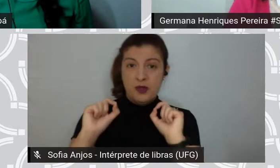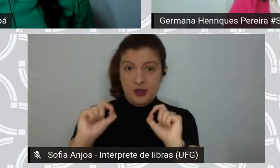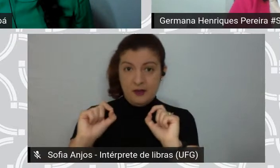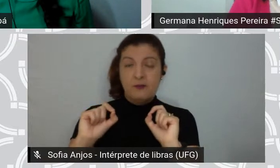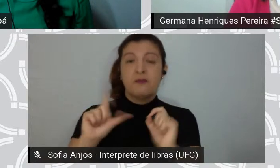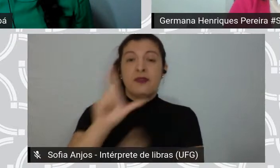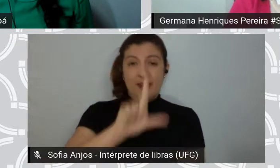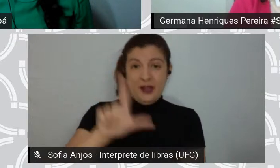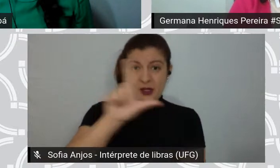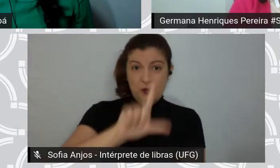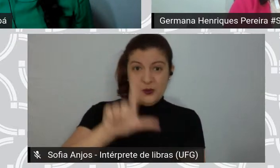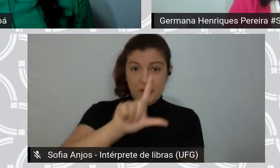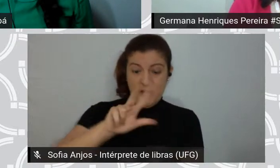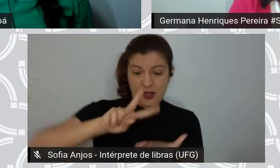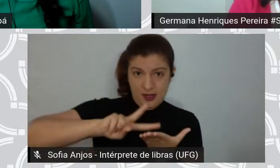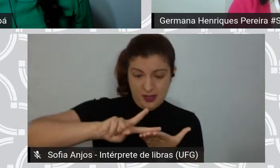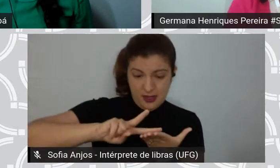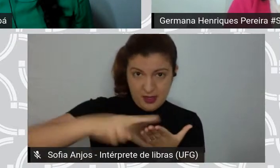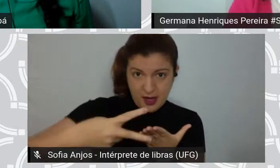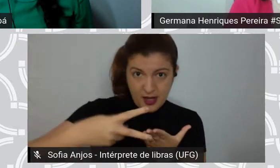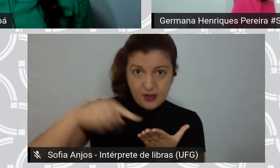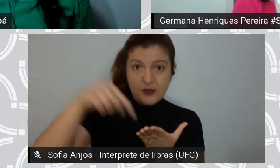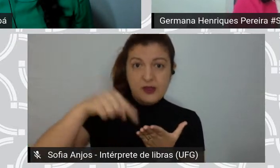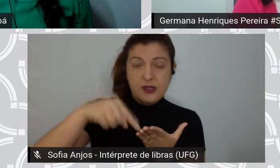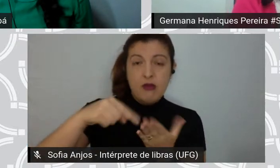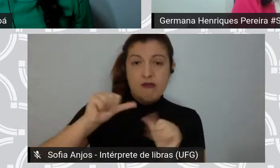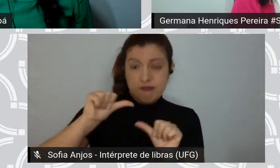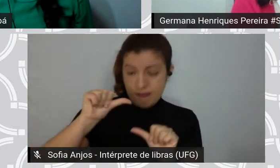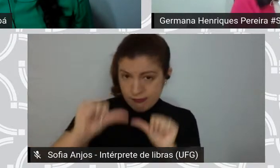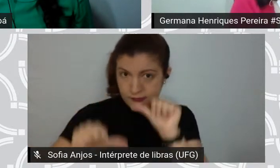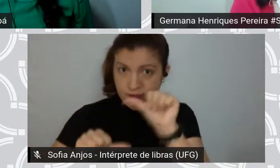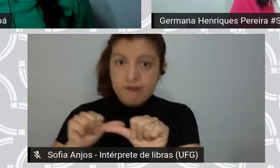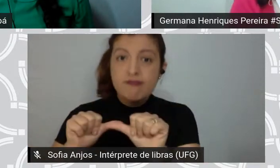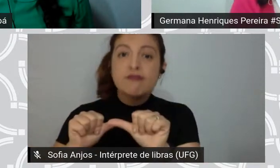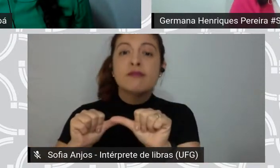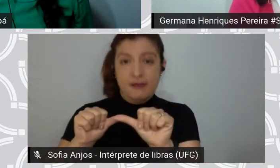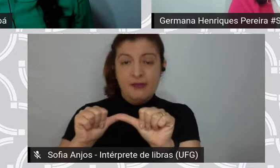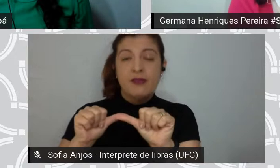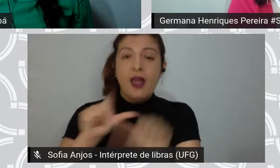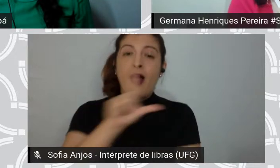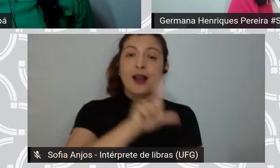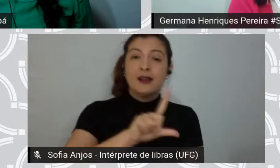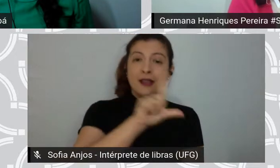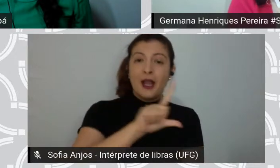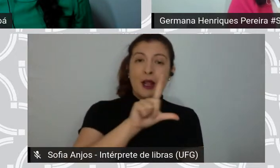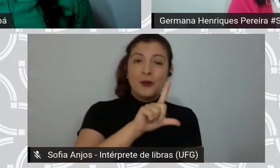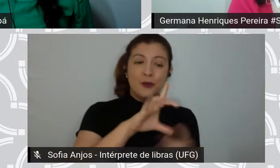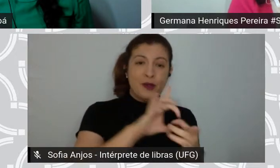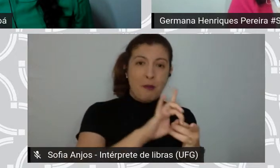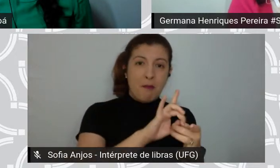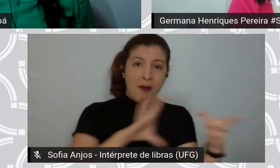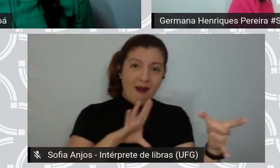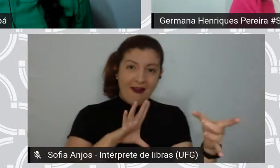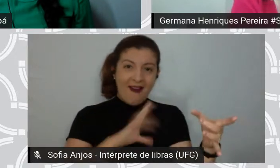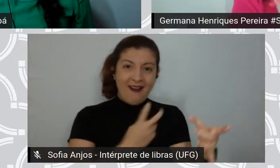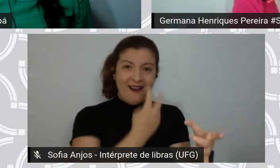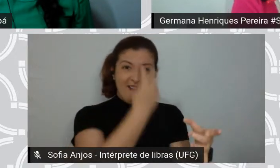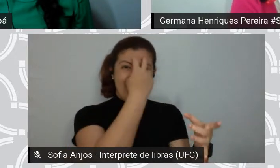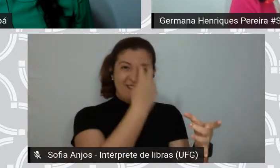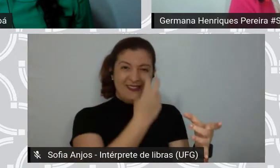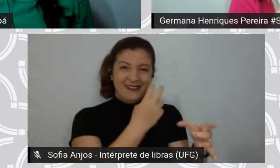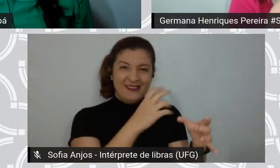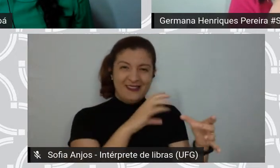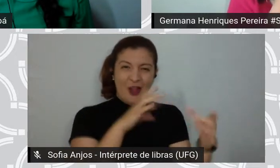a literatura perde parte de seu pertencimento local. Né? Tem um texto do Robert Schwartz muito